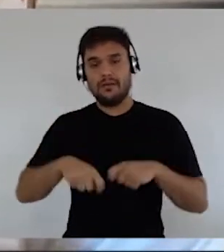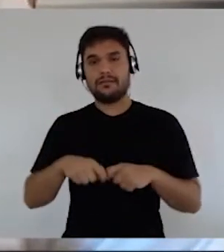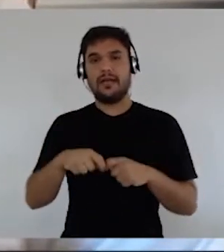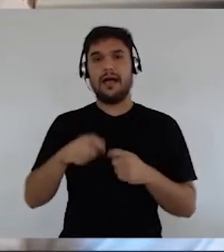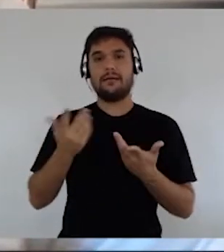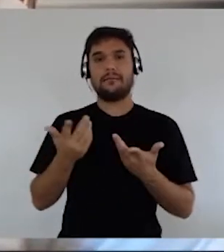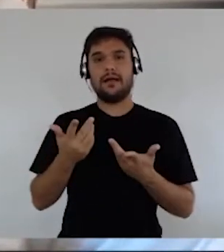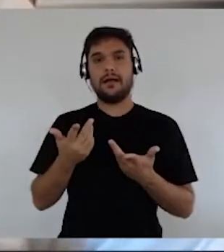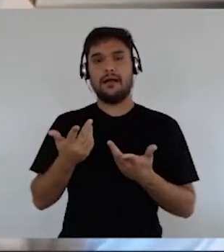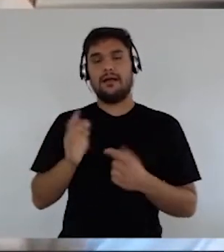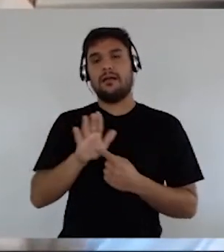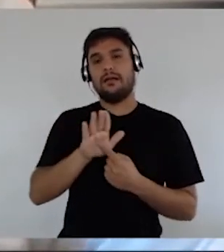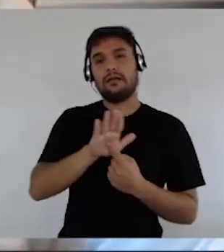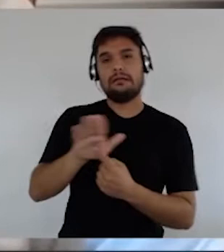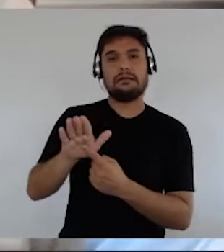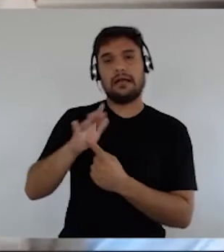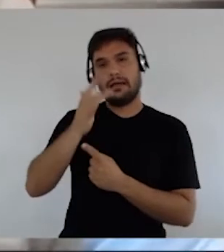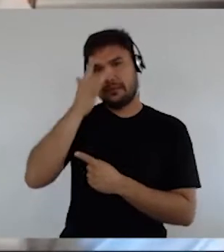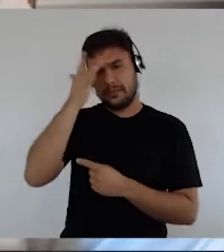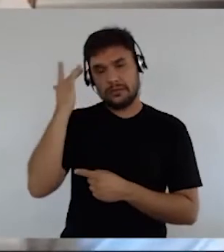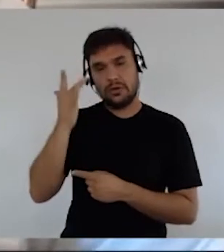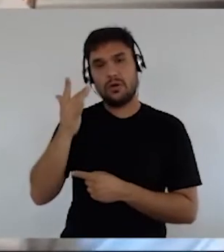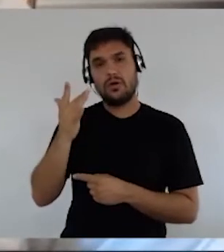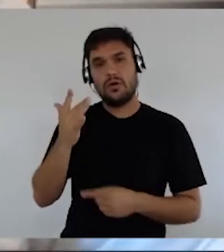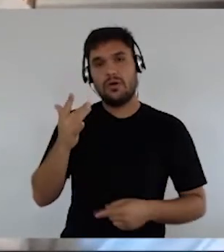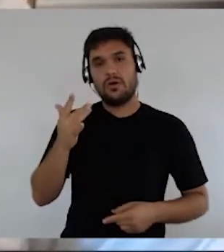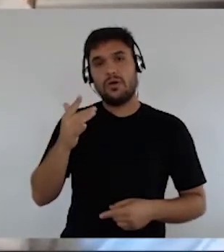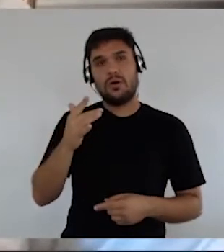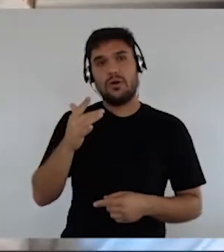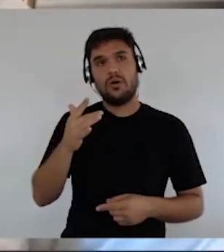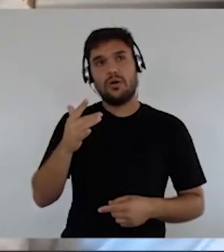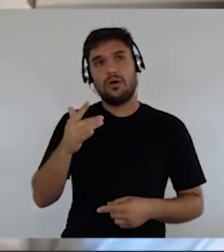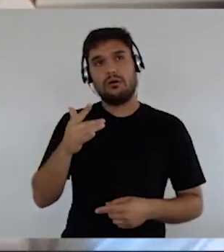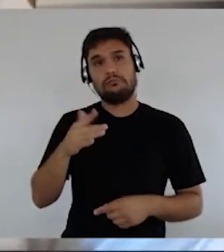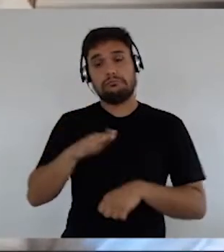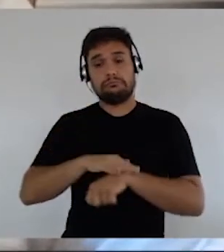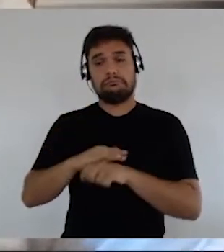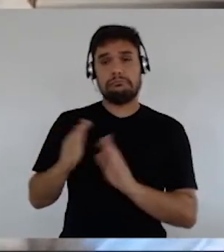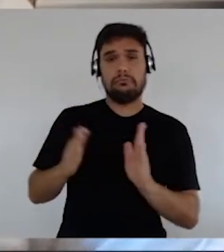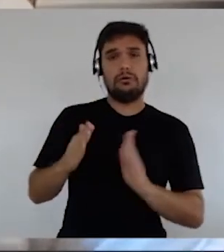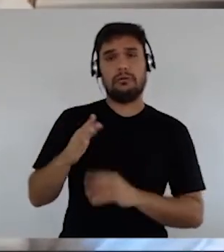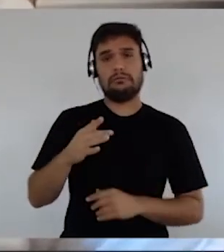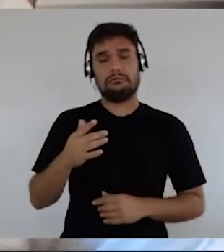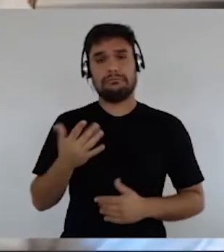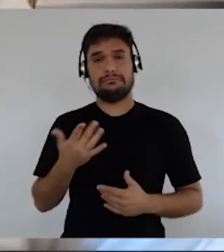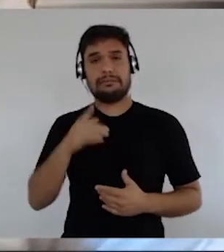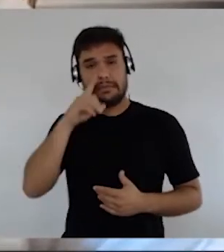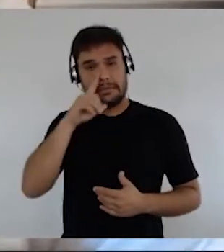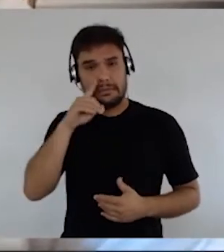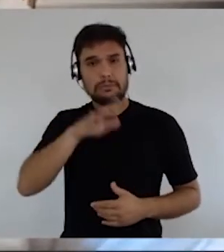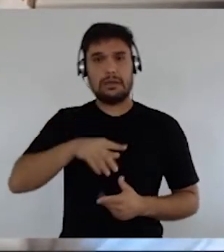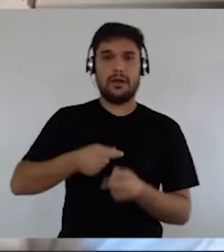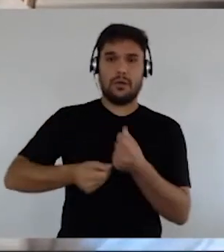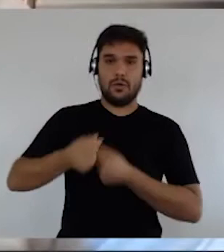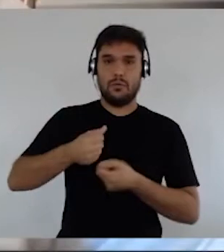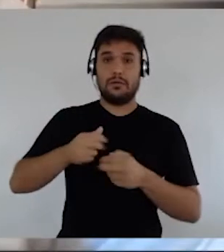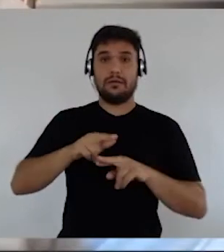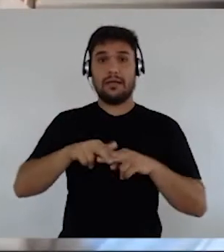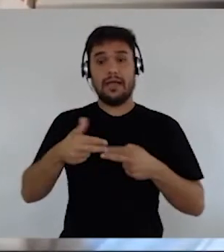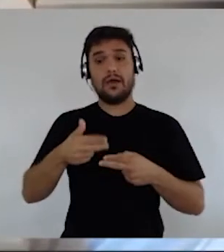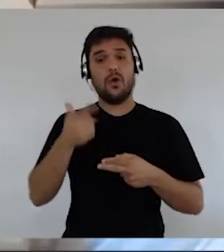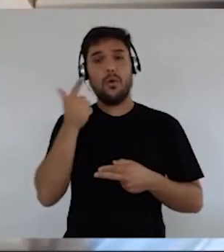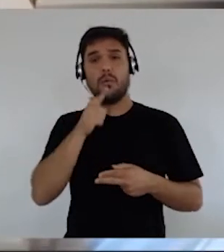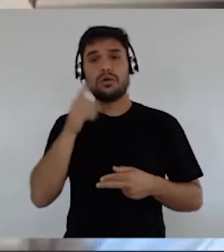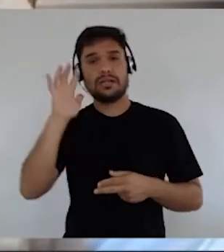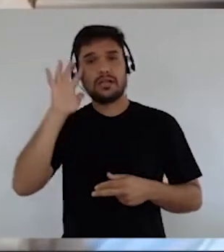pacificar o cidadão que se considera lesado ou que está numa situação muito vulnerável economicamente. E essa pacificação, como eu